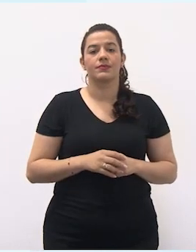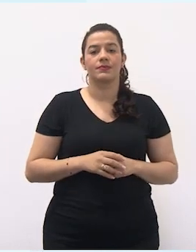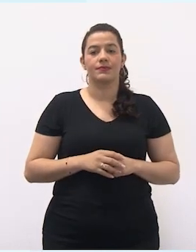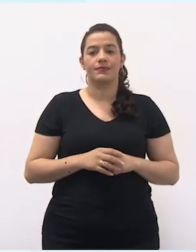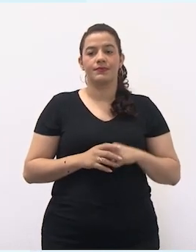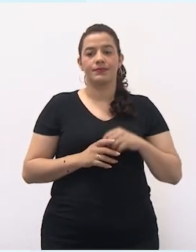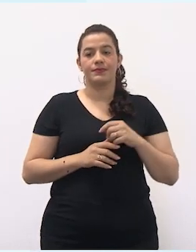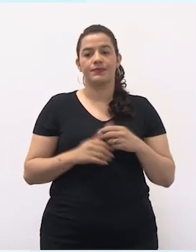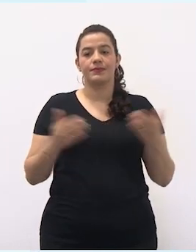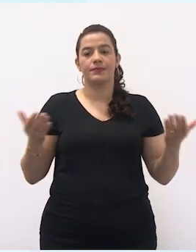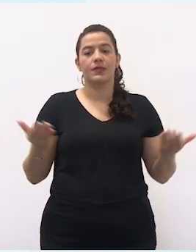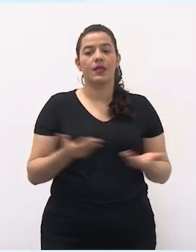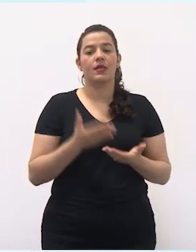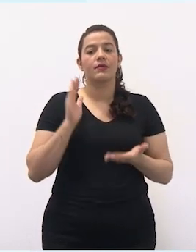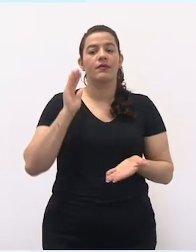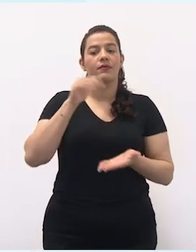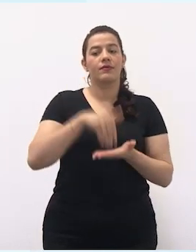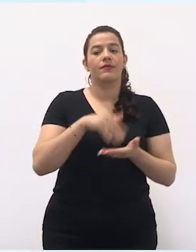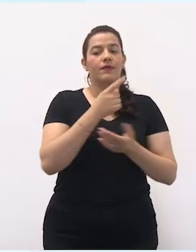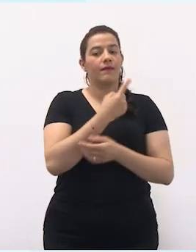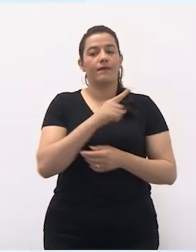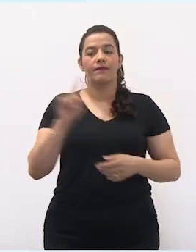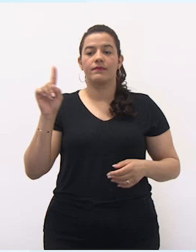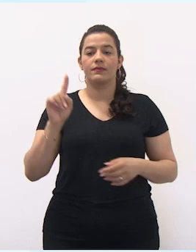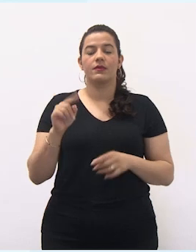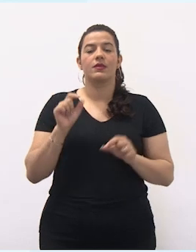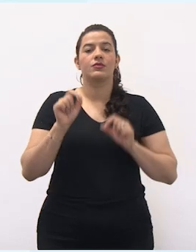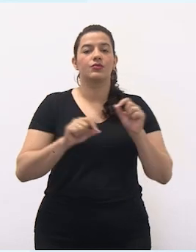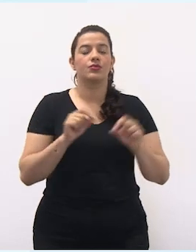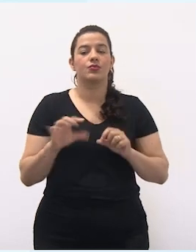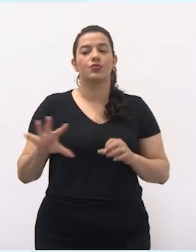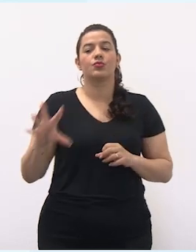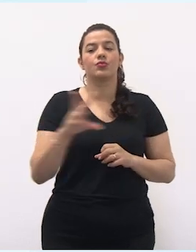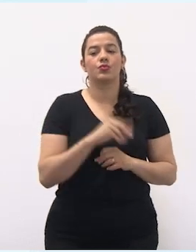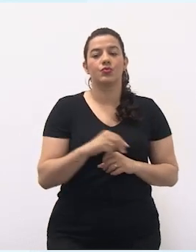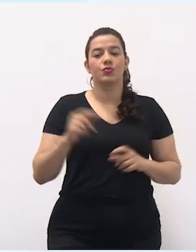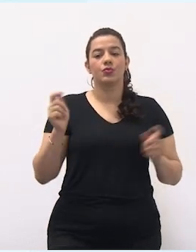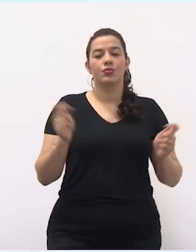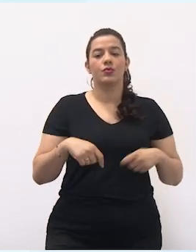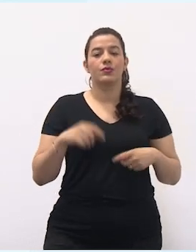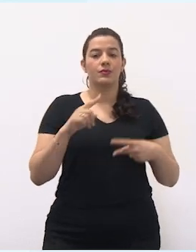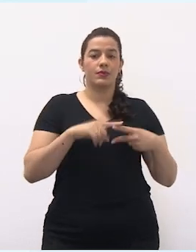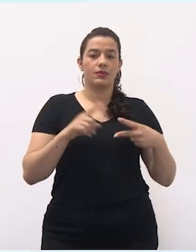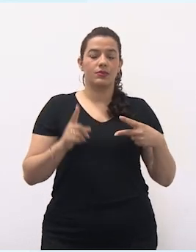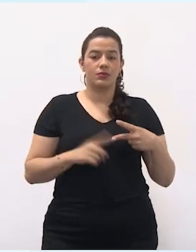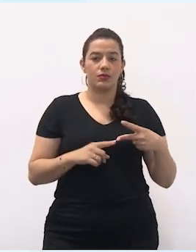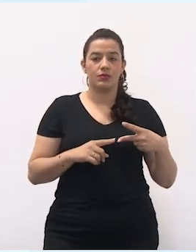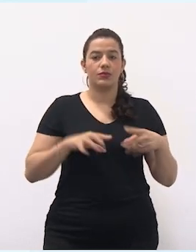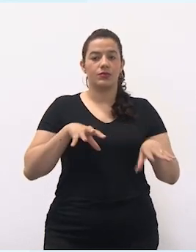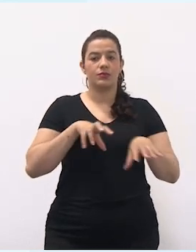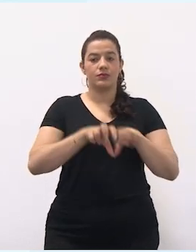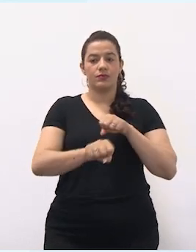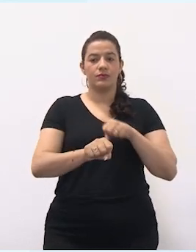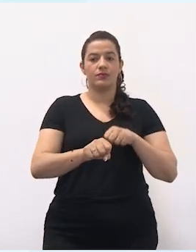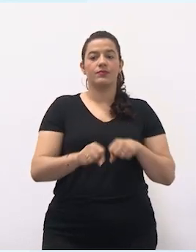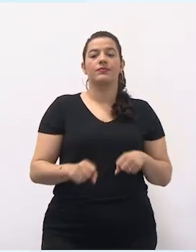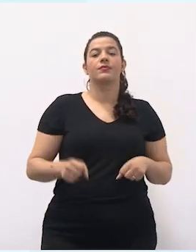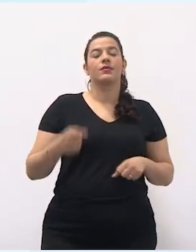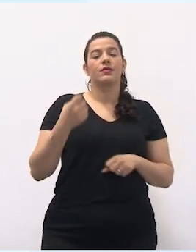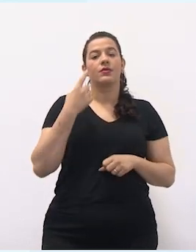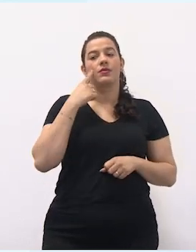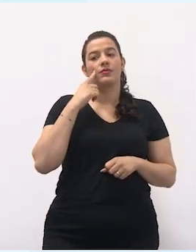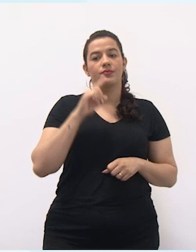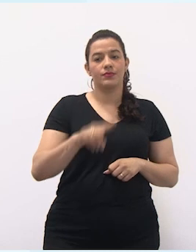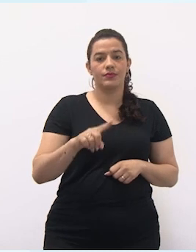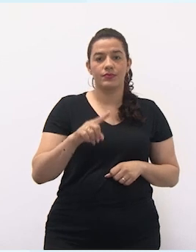E aí a gente vai finalizar todas essas ações em mais 2 momentos formativos, em que